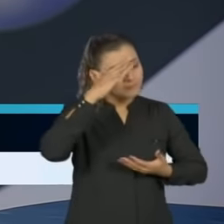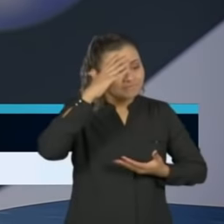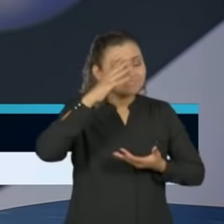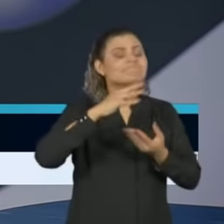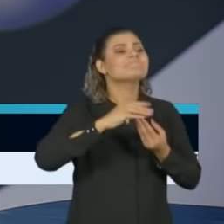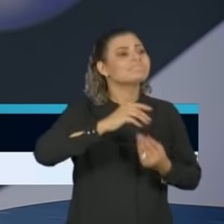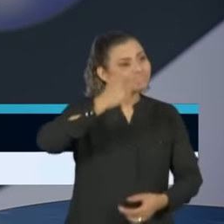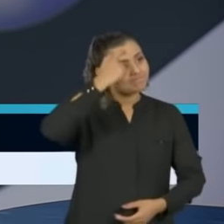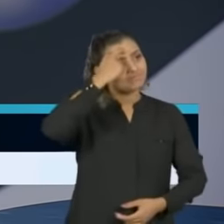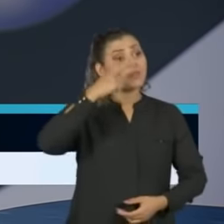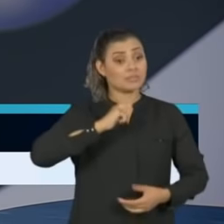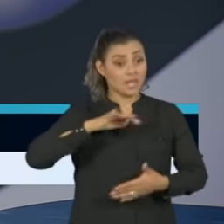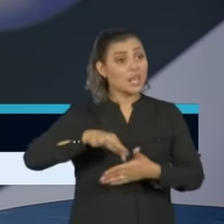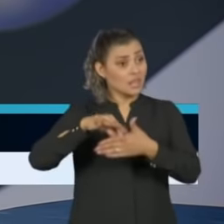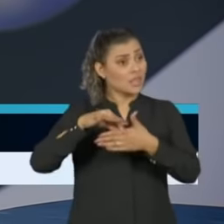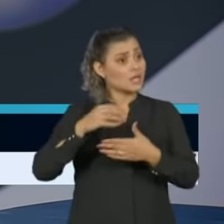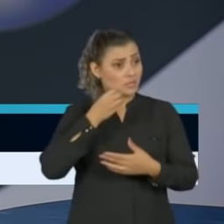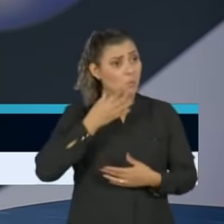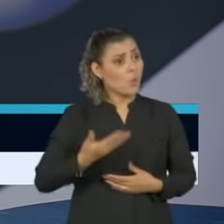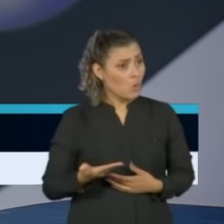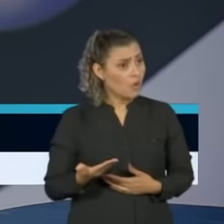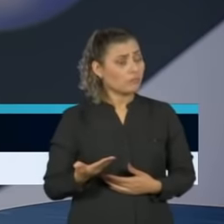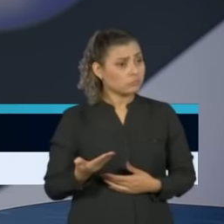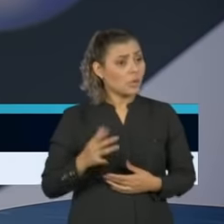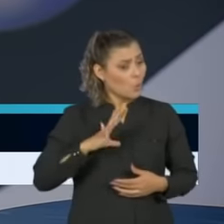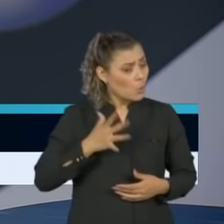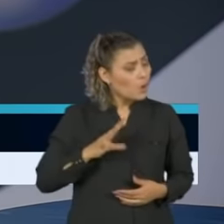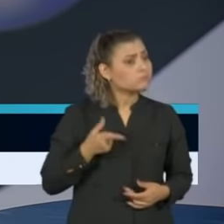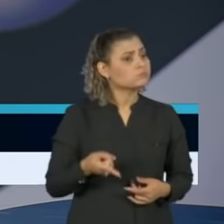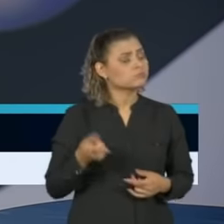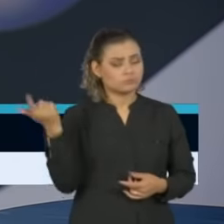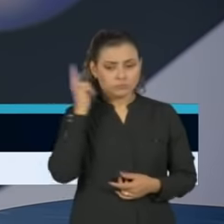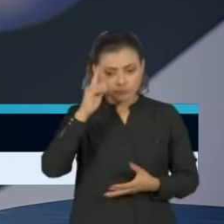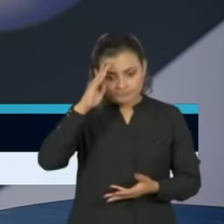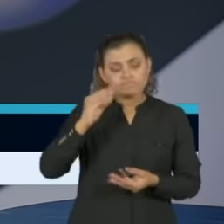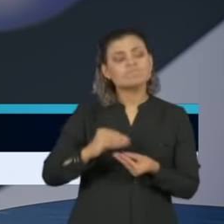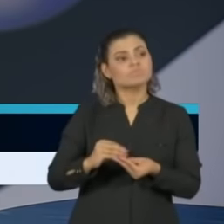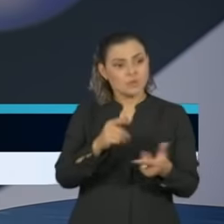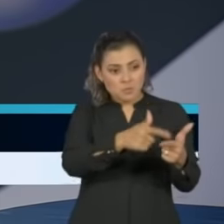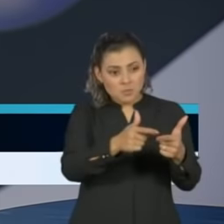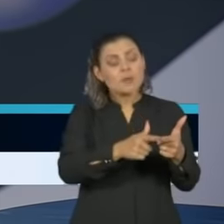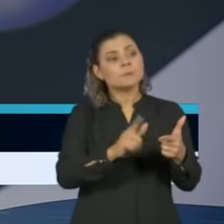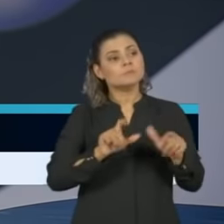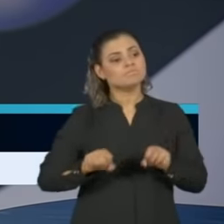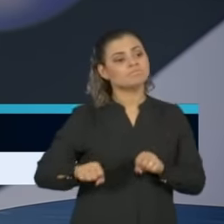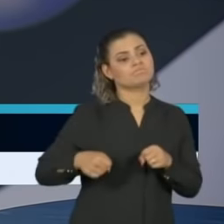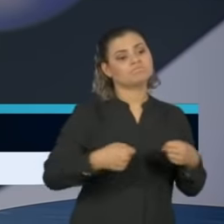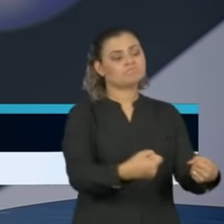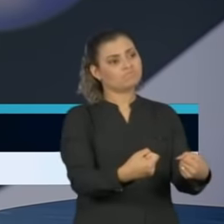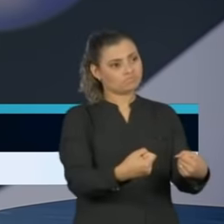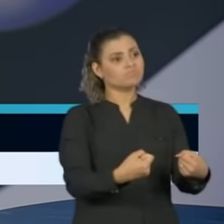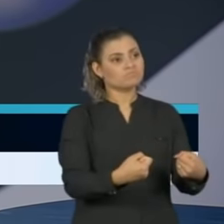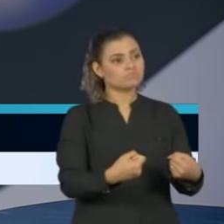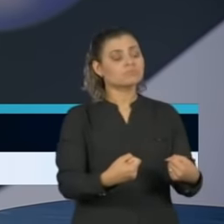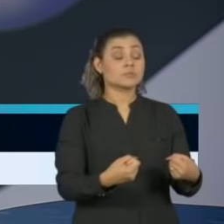mostra que a gente tem uma liderança que é positiva, que é corajosa e que está entendendo o problema de uma forma direta,